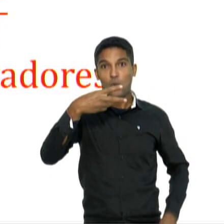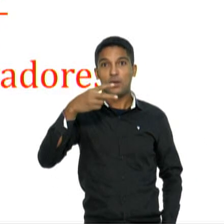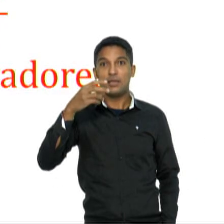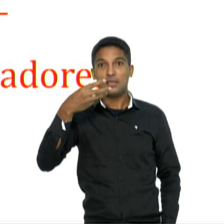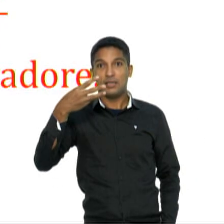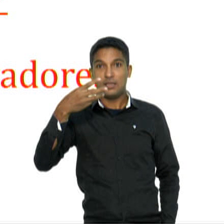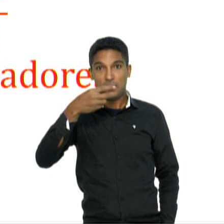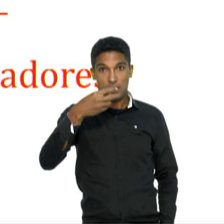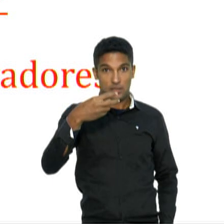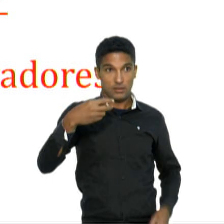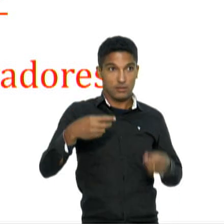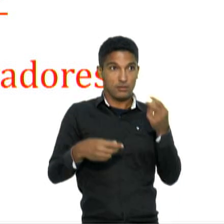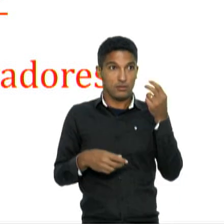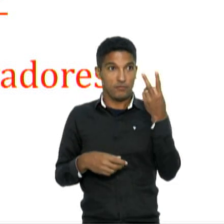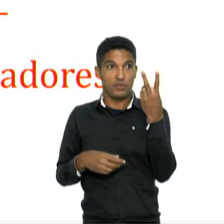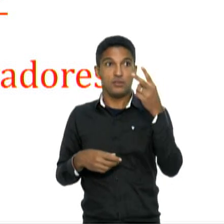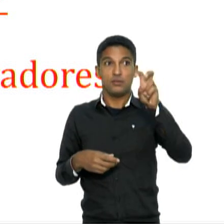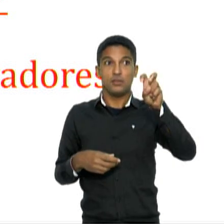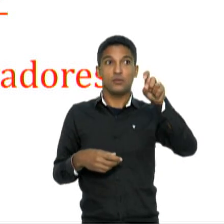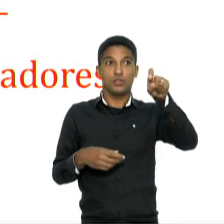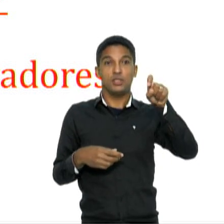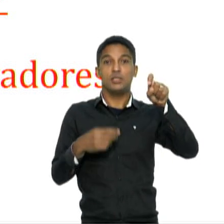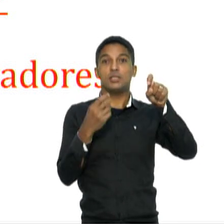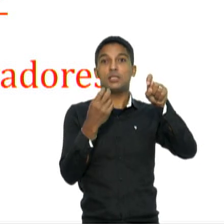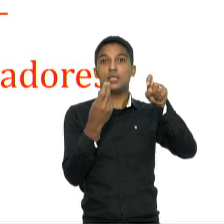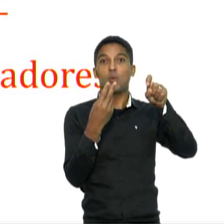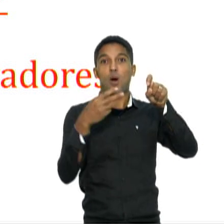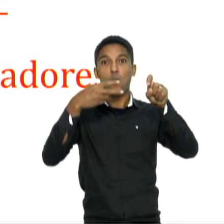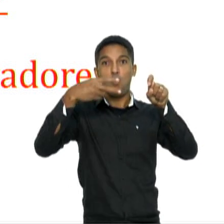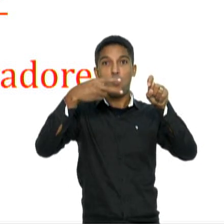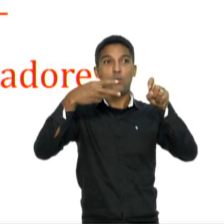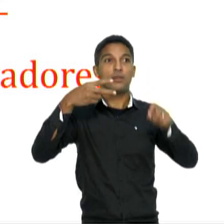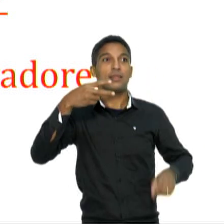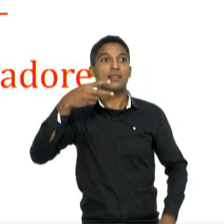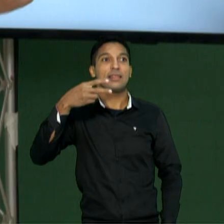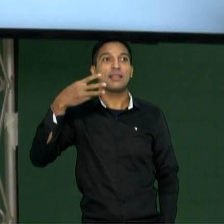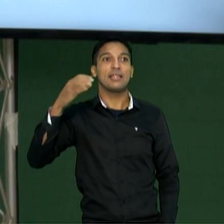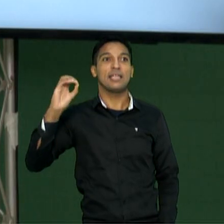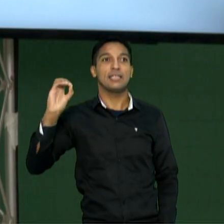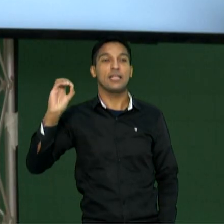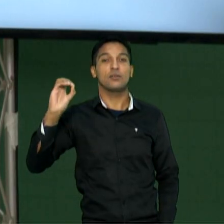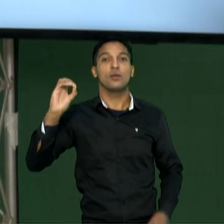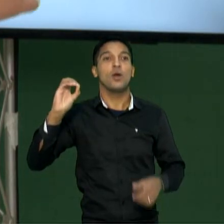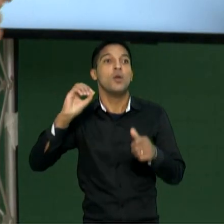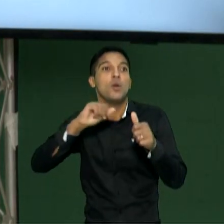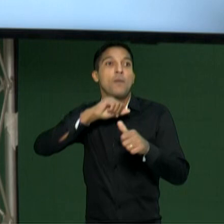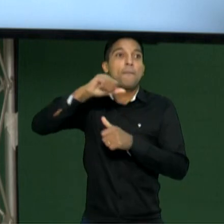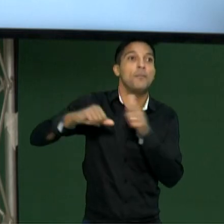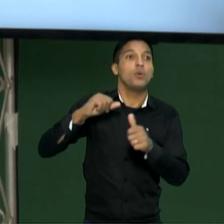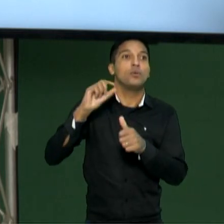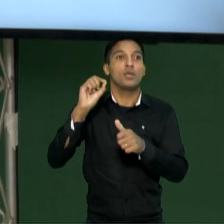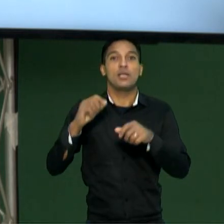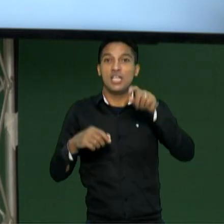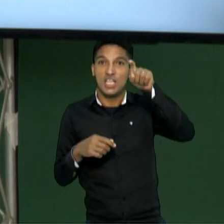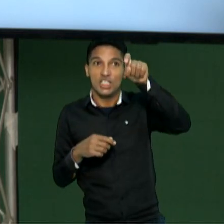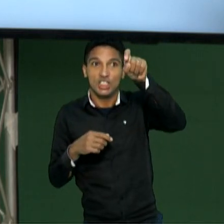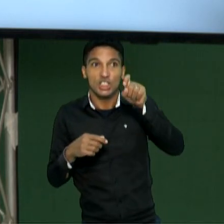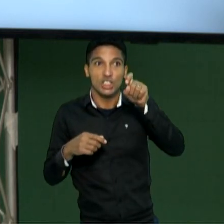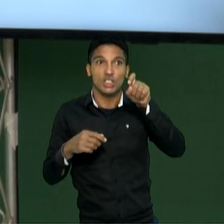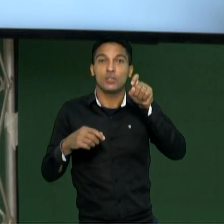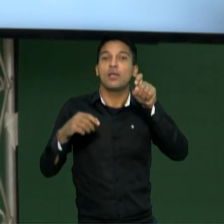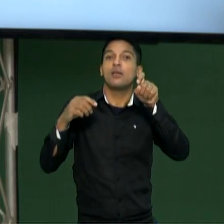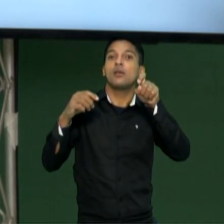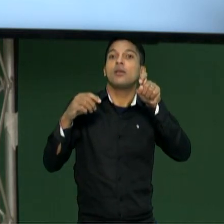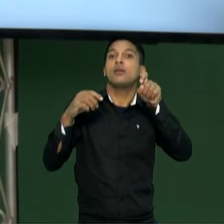25, 12 espectadores. Esse 12 é a raiz. Por que esse 12 é a raiz? Porque se eu trocar ele na função, a função vai dar